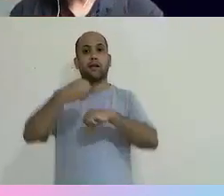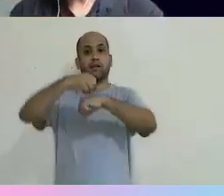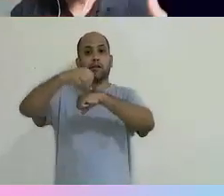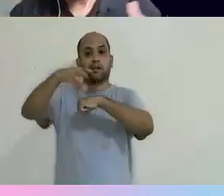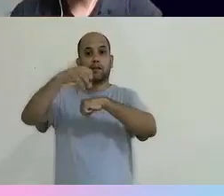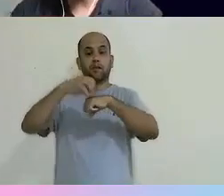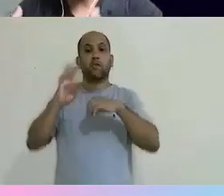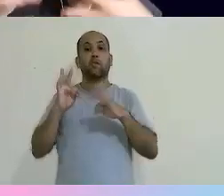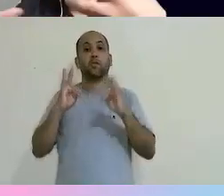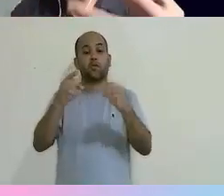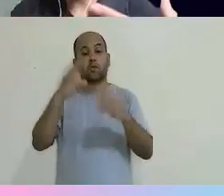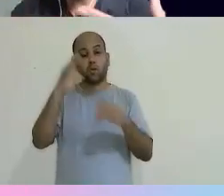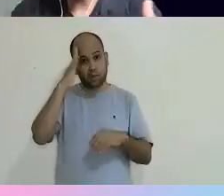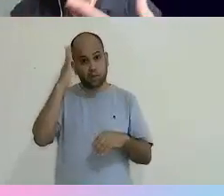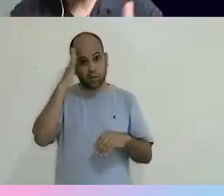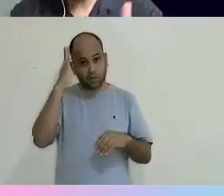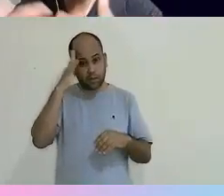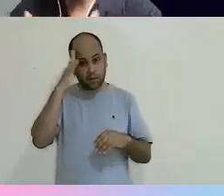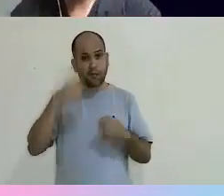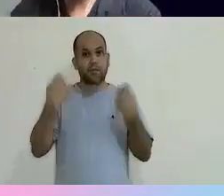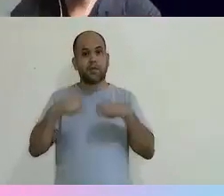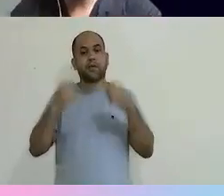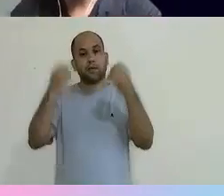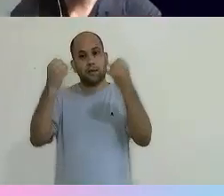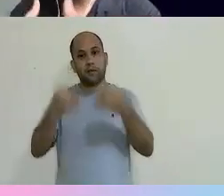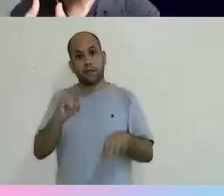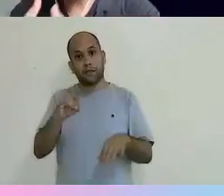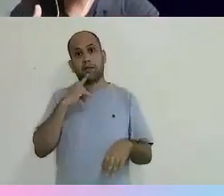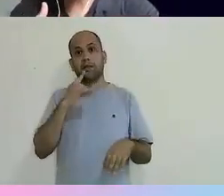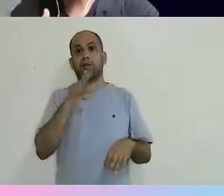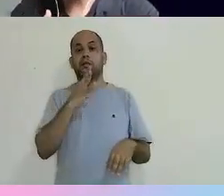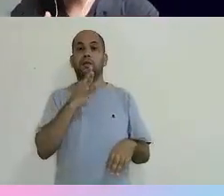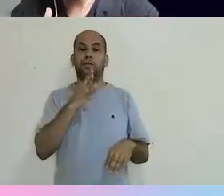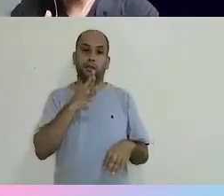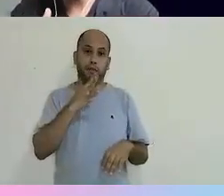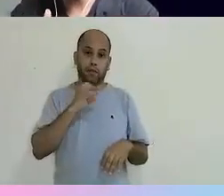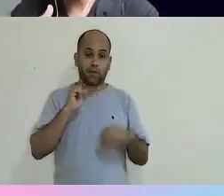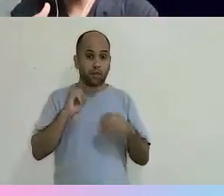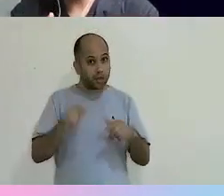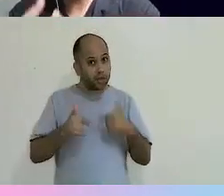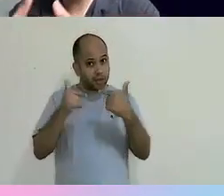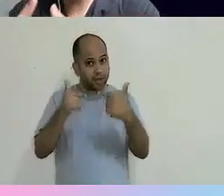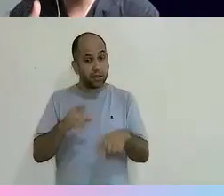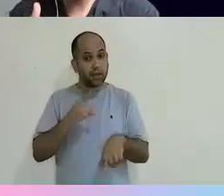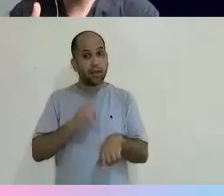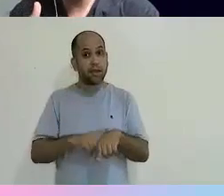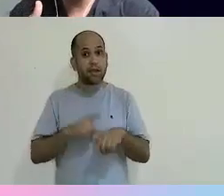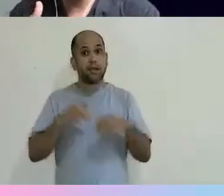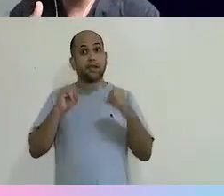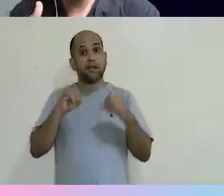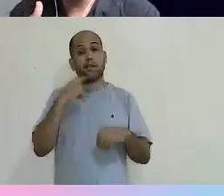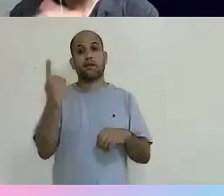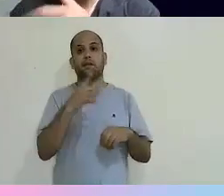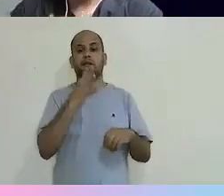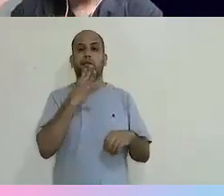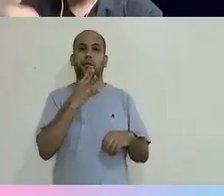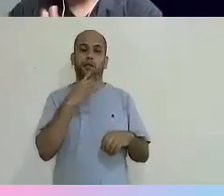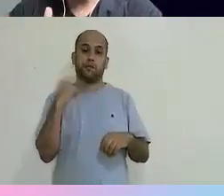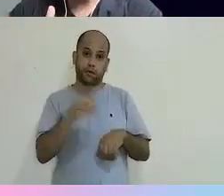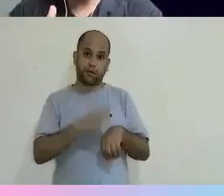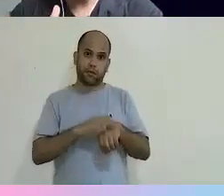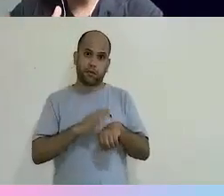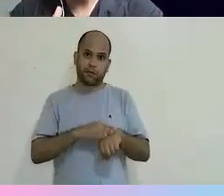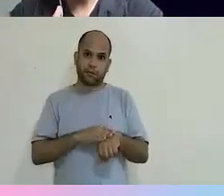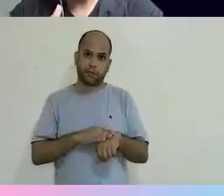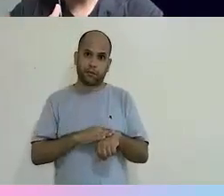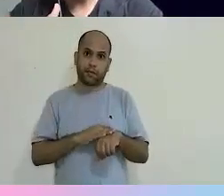que nós sabemos, tudo que nós precisamos dizer, se a gente conhece a si mesmo. E a gente só vai fazer isso de uma maneira efetiva se nós conhecermos a nós mesmos, né? E